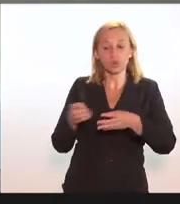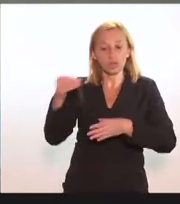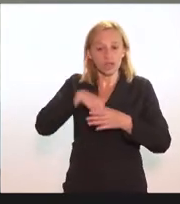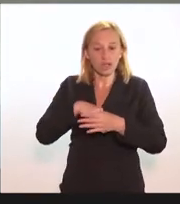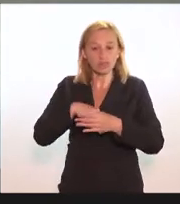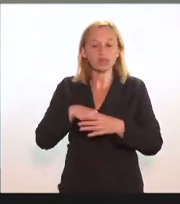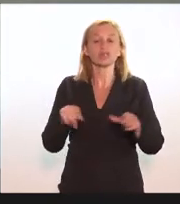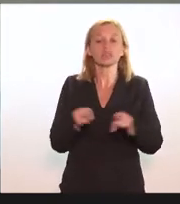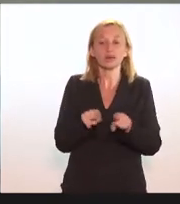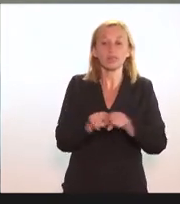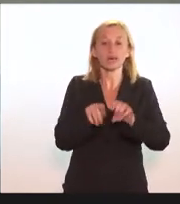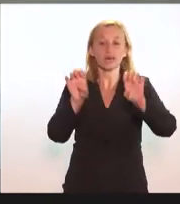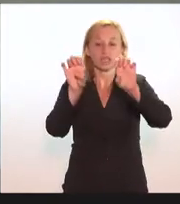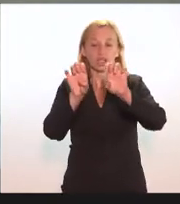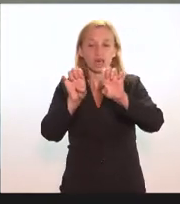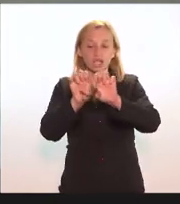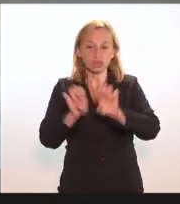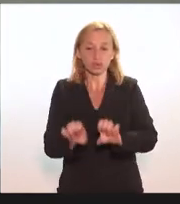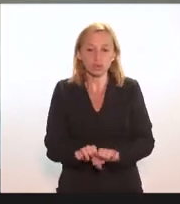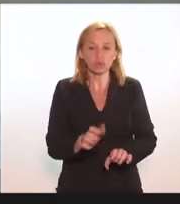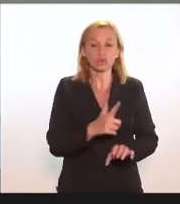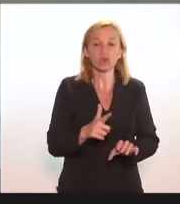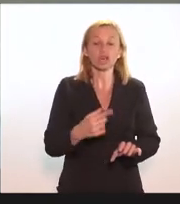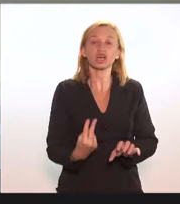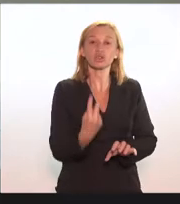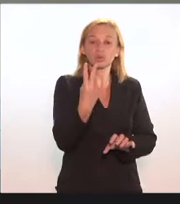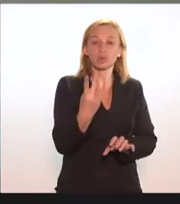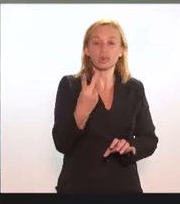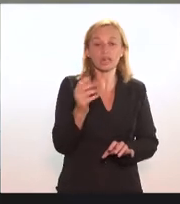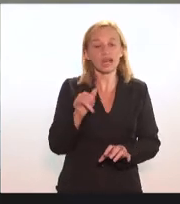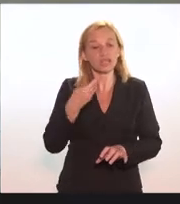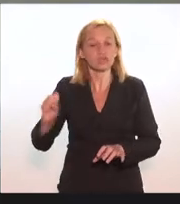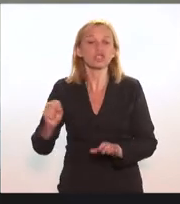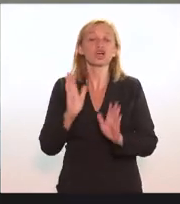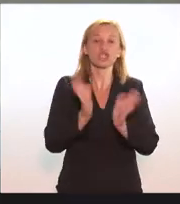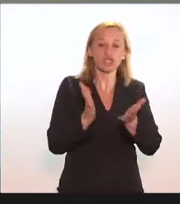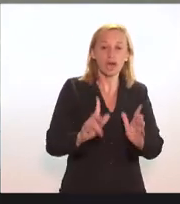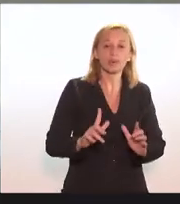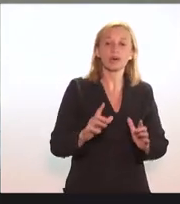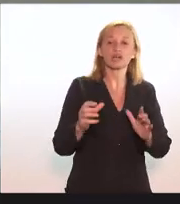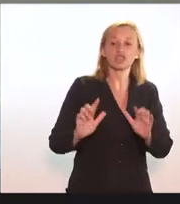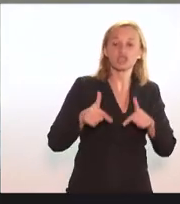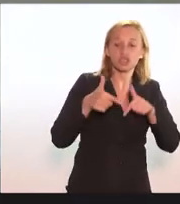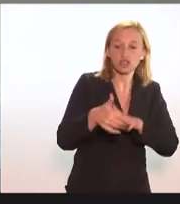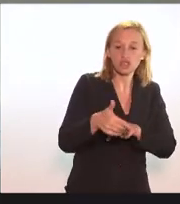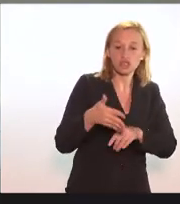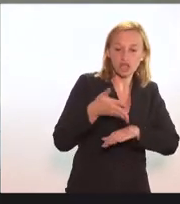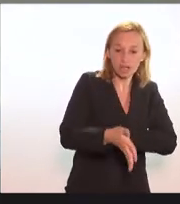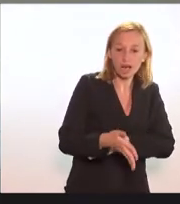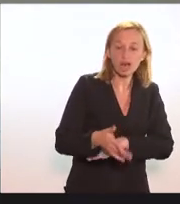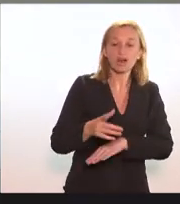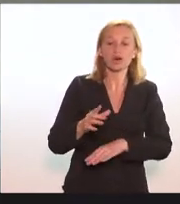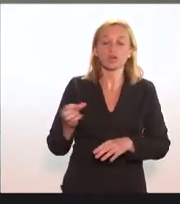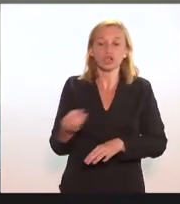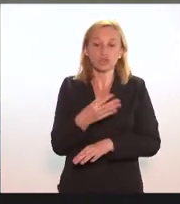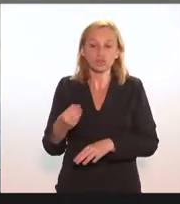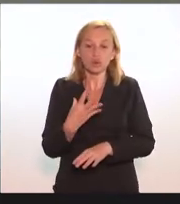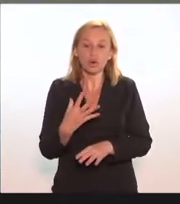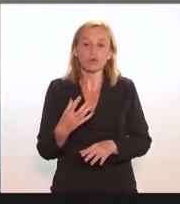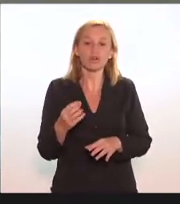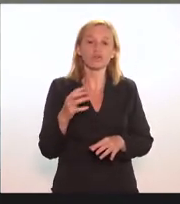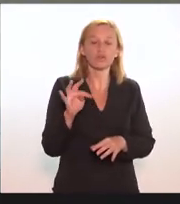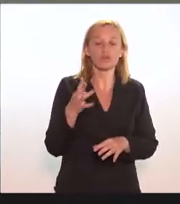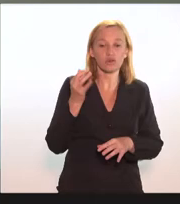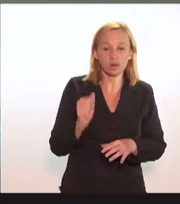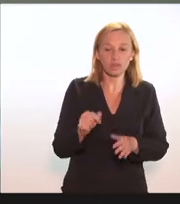termos de infraestrutura, estamos com duas grandes ações. Já está para chegar uma nova frota de veículos de fiscalização. Os